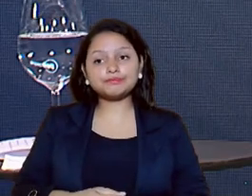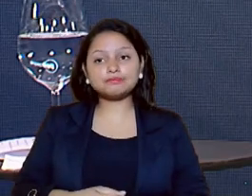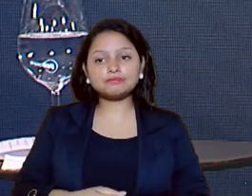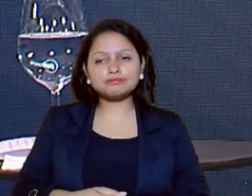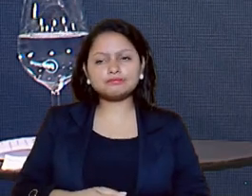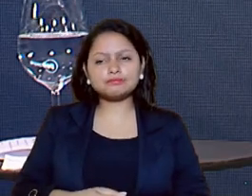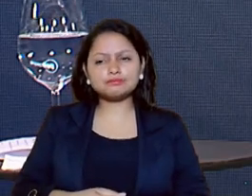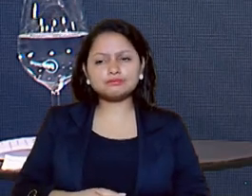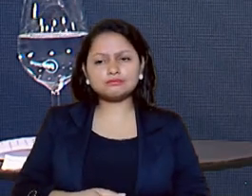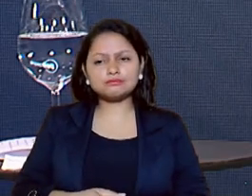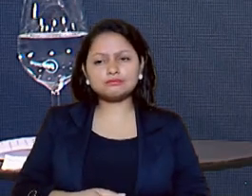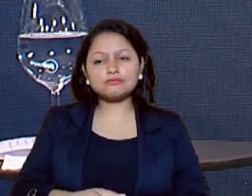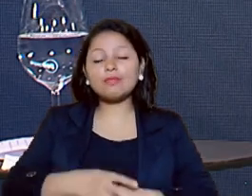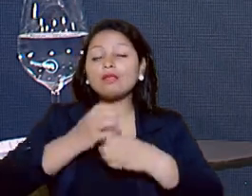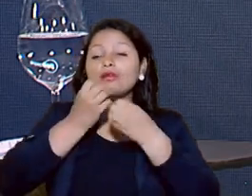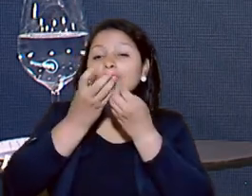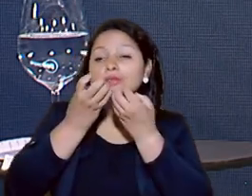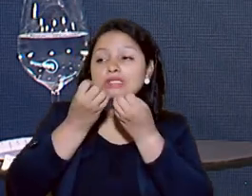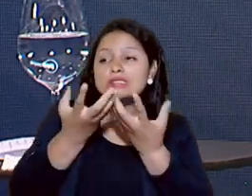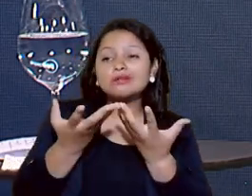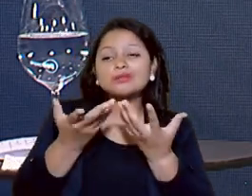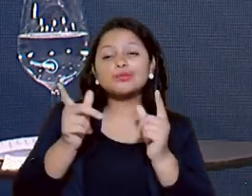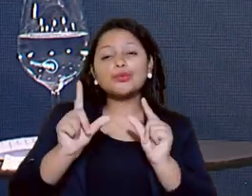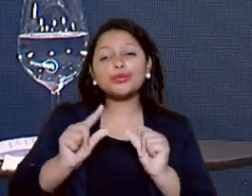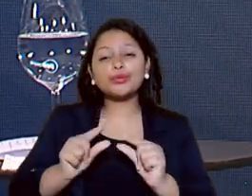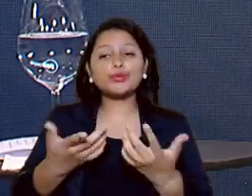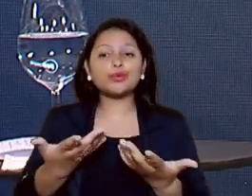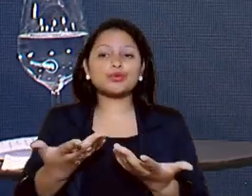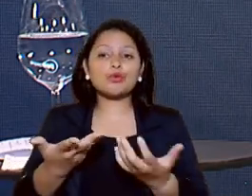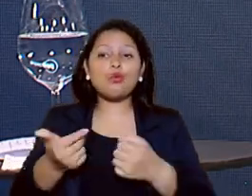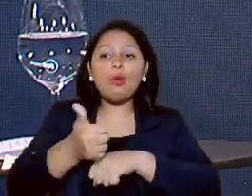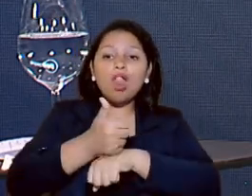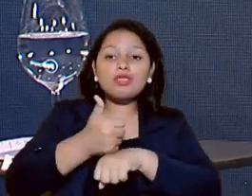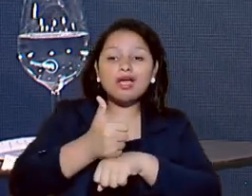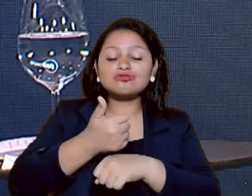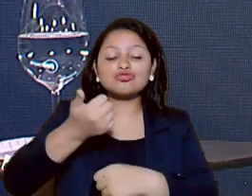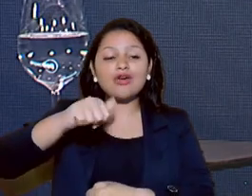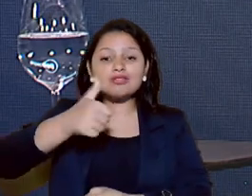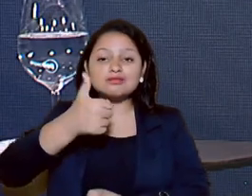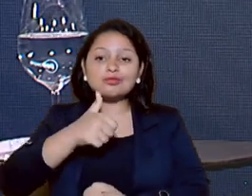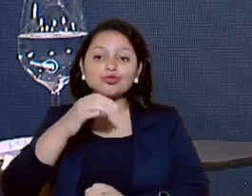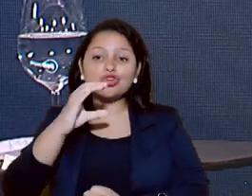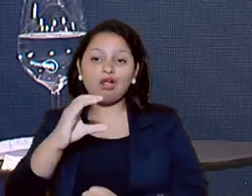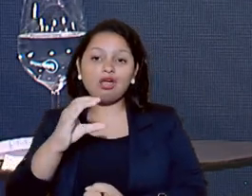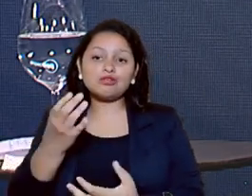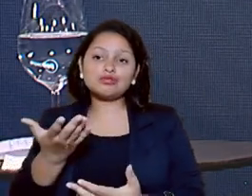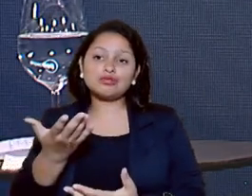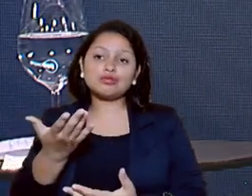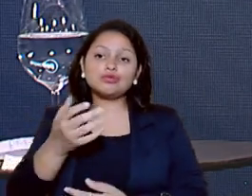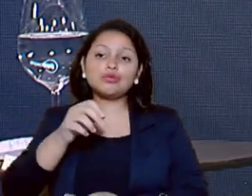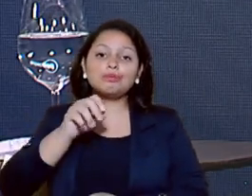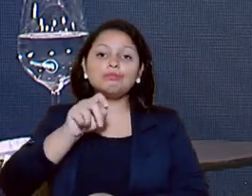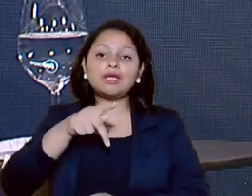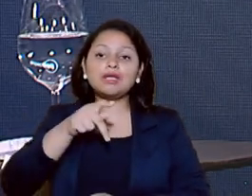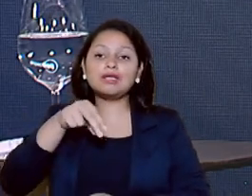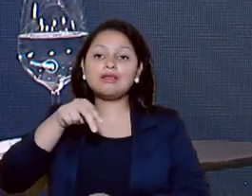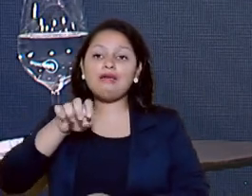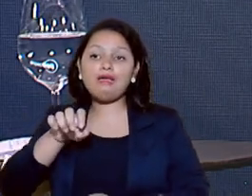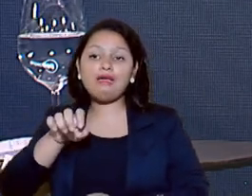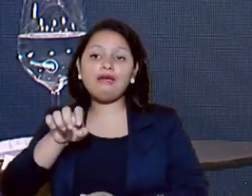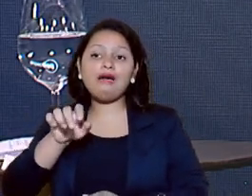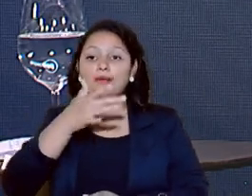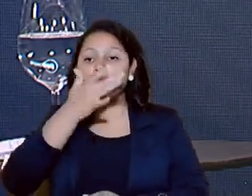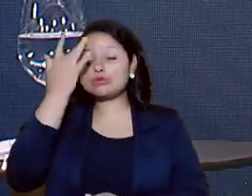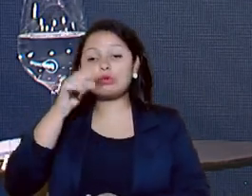pouca informação pouca qualidade de avaliação de crédito para o Premiere E aí consequentemente ninguém quis esse